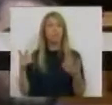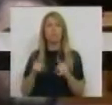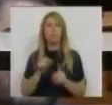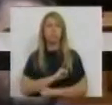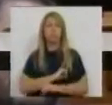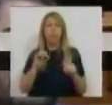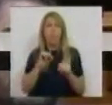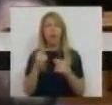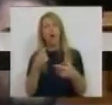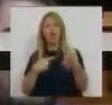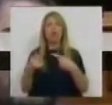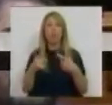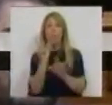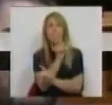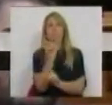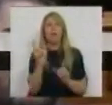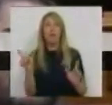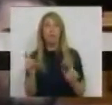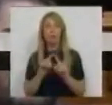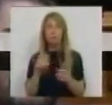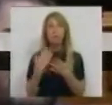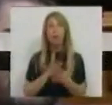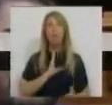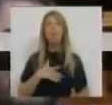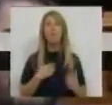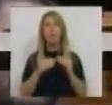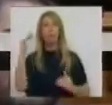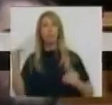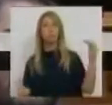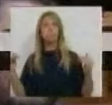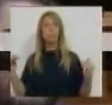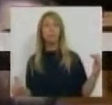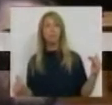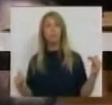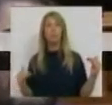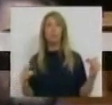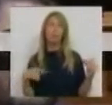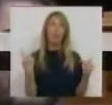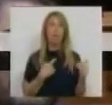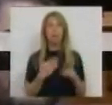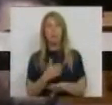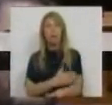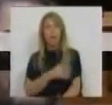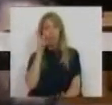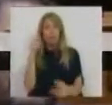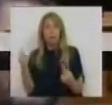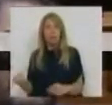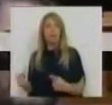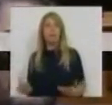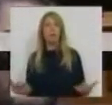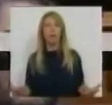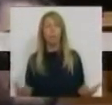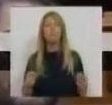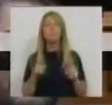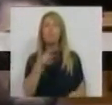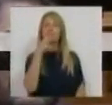às palavras e as bombas é que criaram um mundo ainda mais instável do que aquele que nós vivíamos. E por isso,